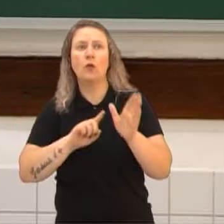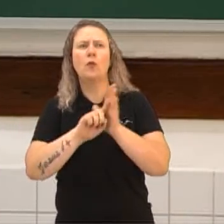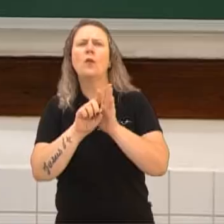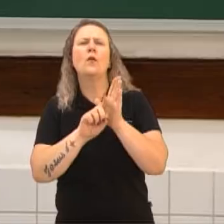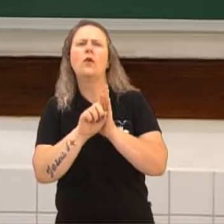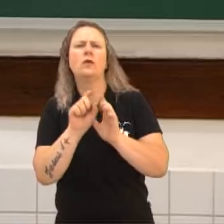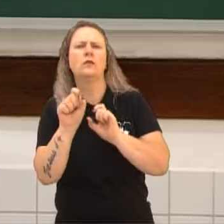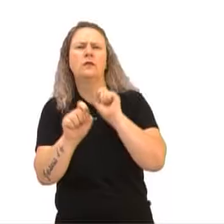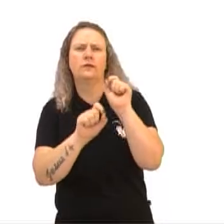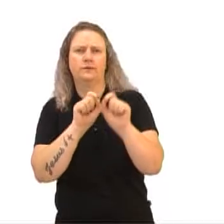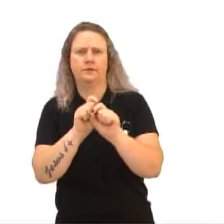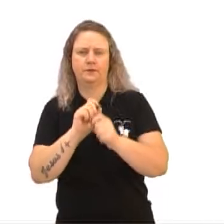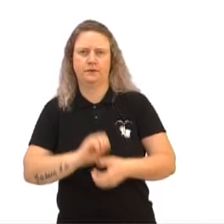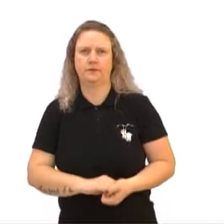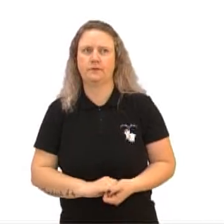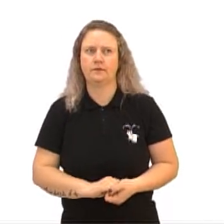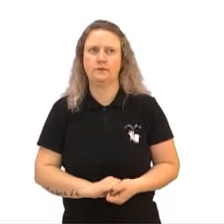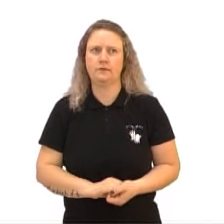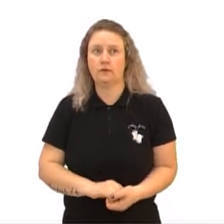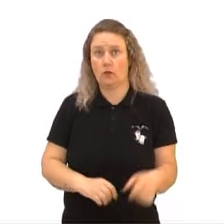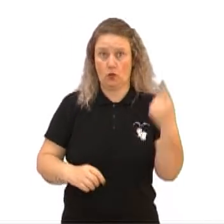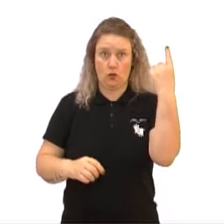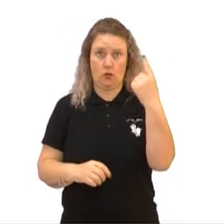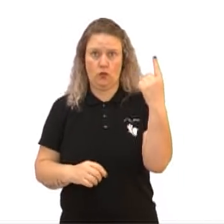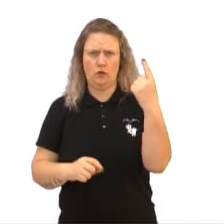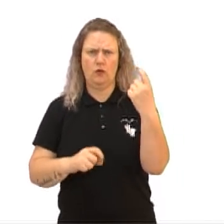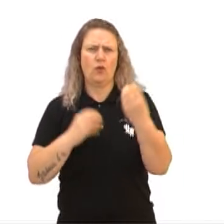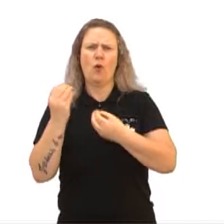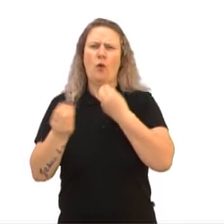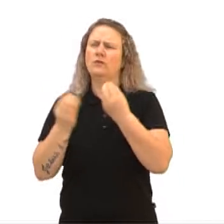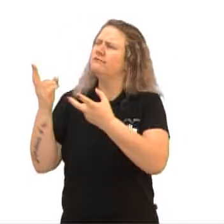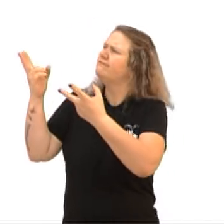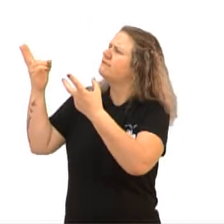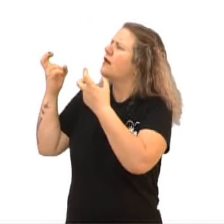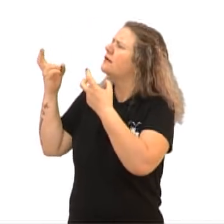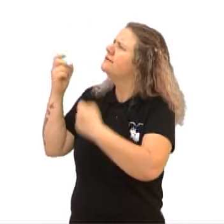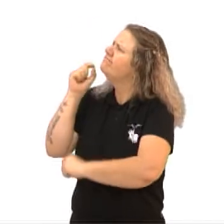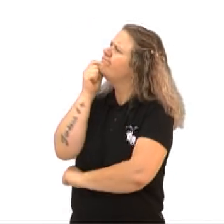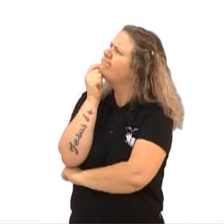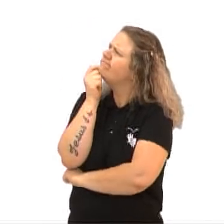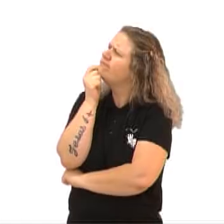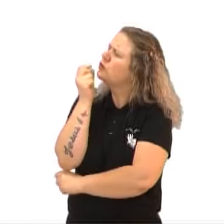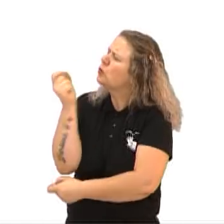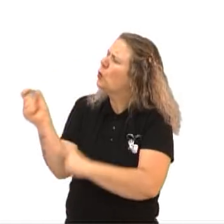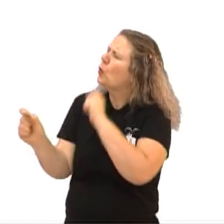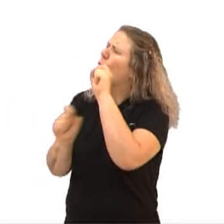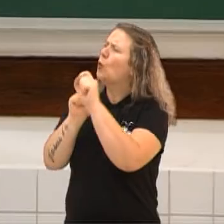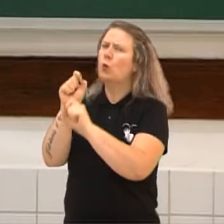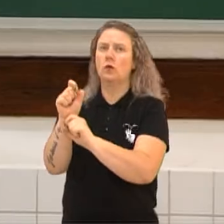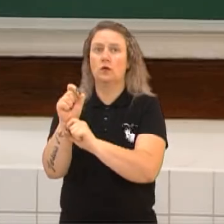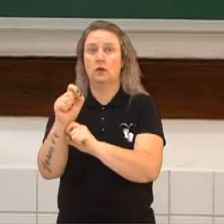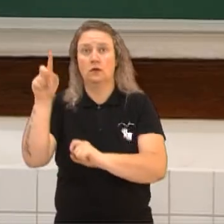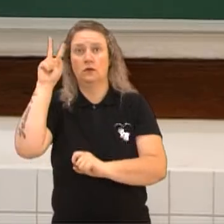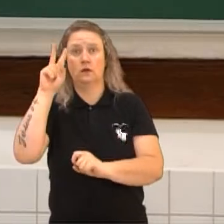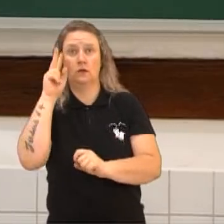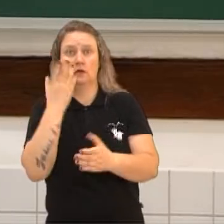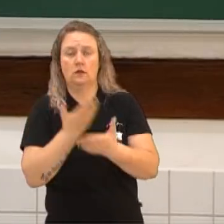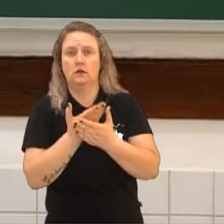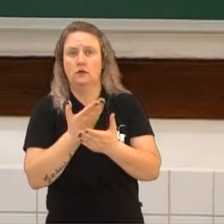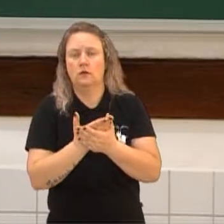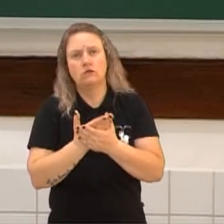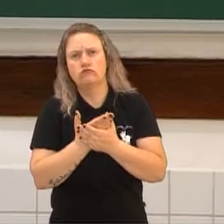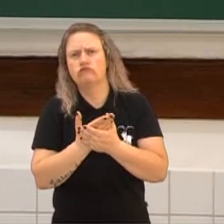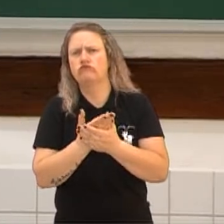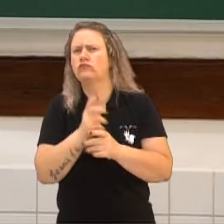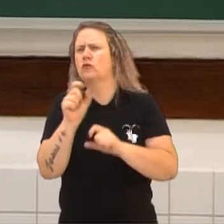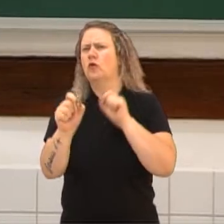questões. Então é assim, que impressões você tem ao observar essa imagem? Lembrando sempre da aula, né? Você acha que